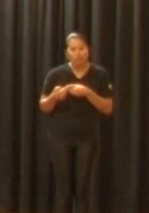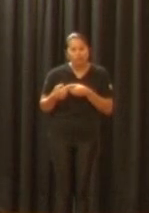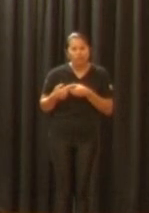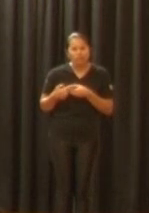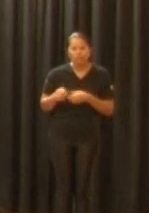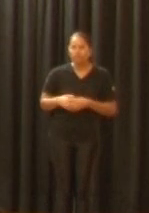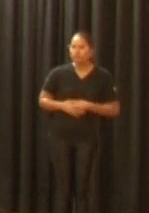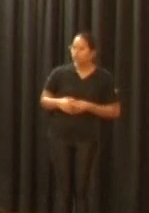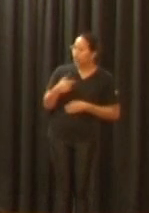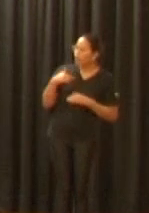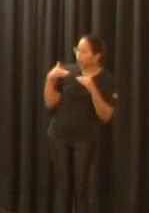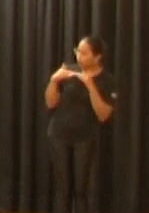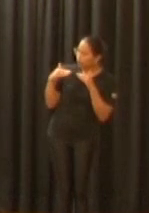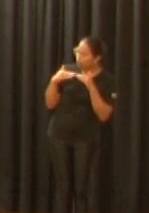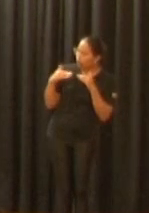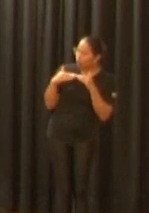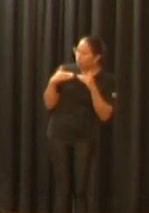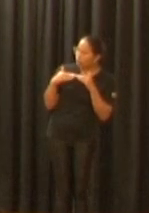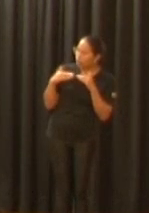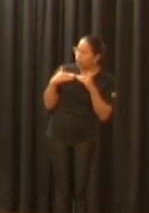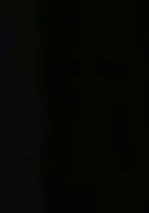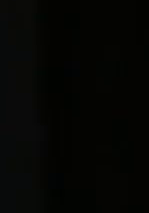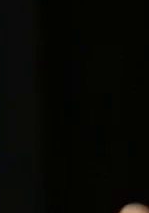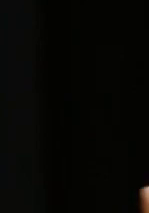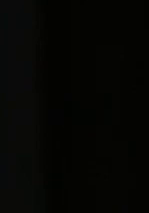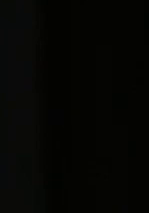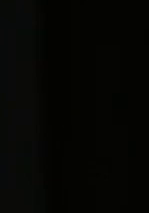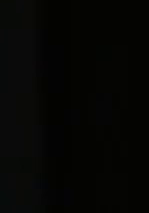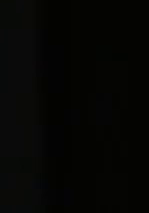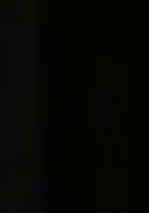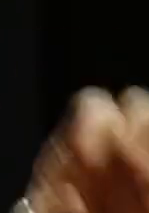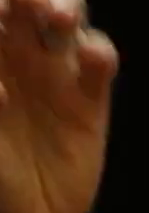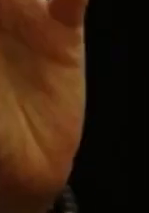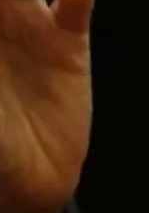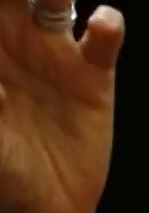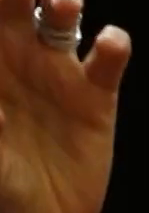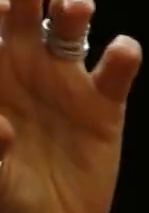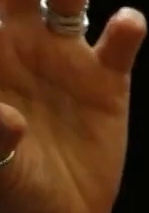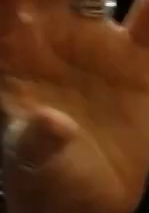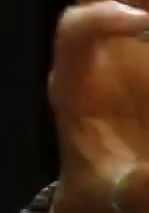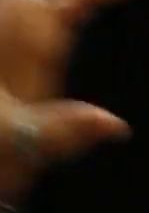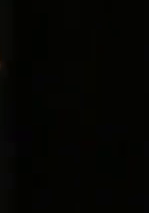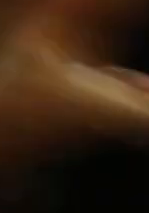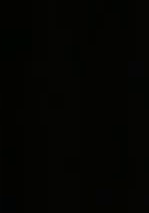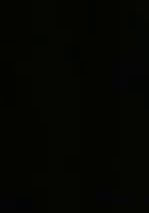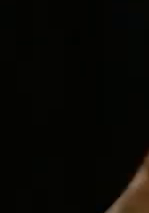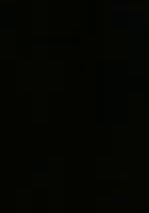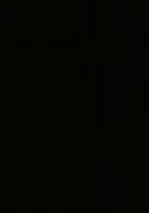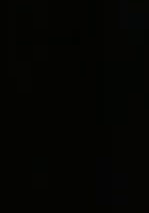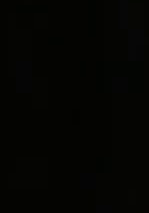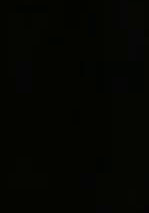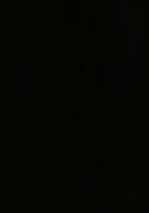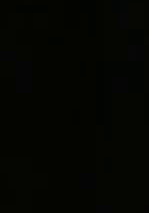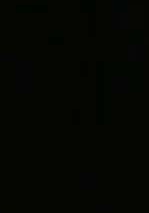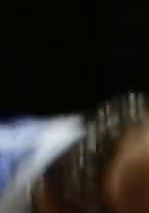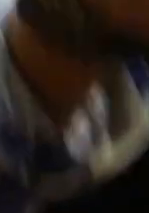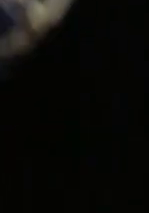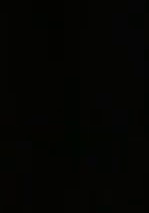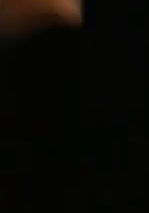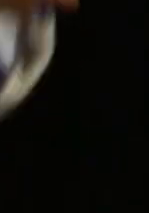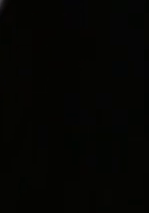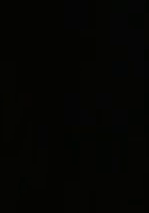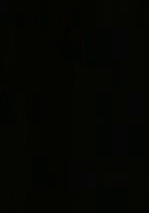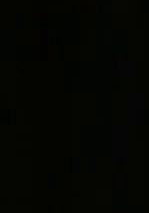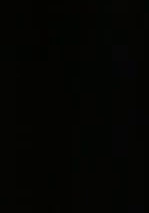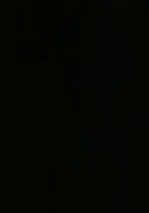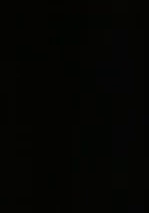É o núcleo. Concordo, é exatamente. Né? Era só esse comentário que eu queria fazer. Uma vez que a pessoa tem uma deficiência nesse ponto, ela é como se ela chegasse